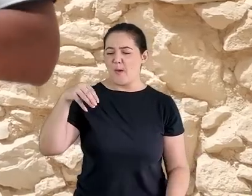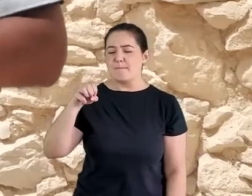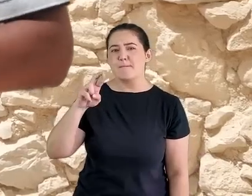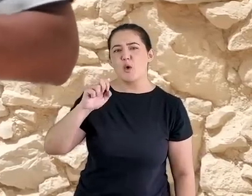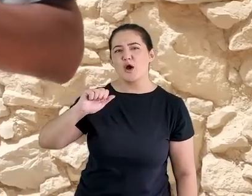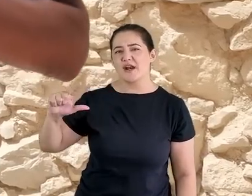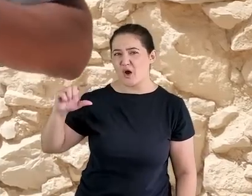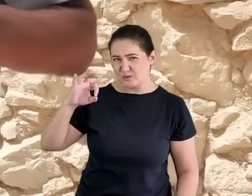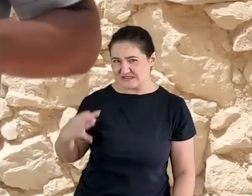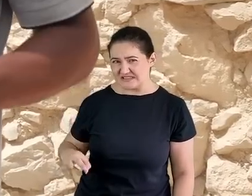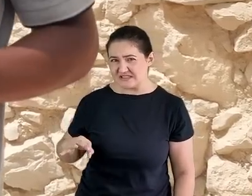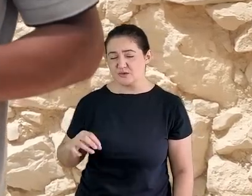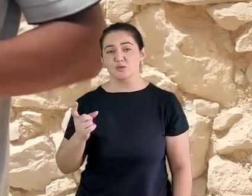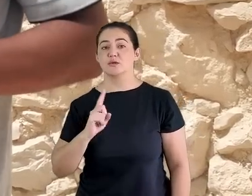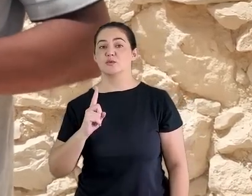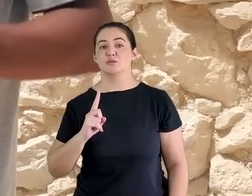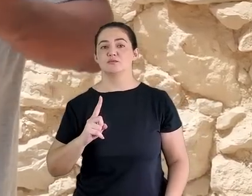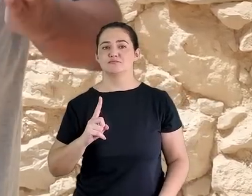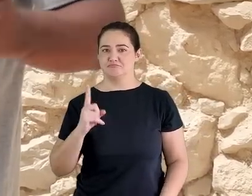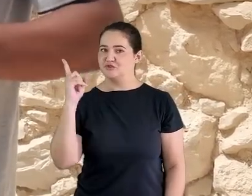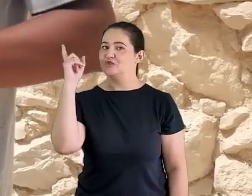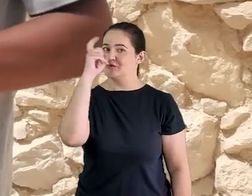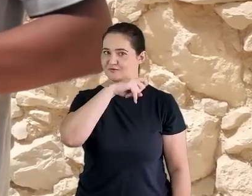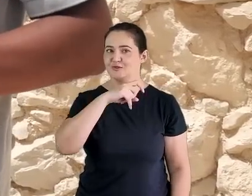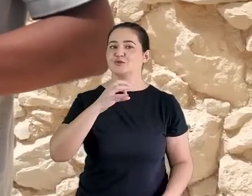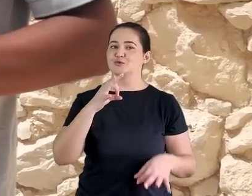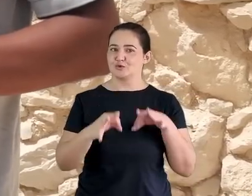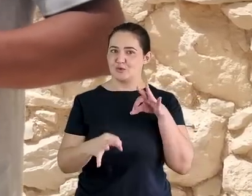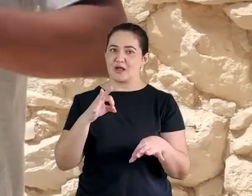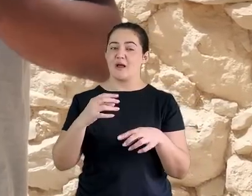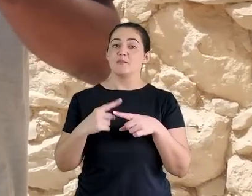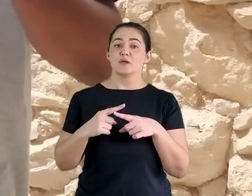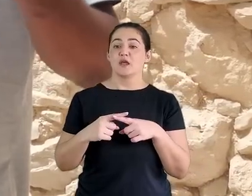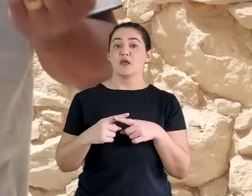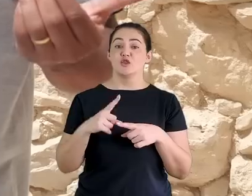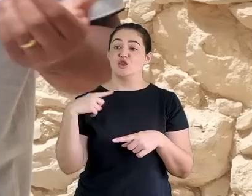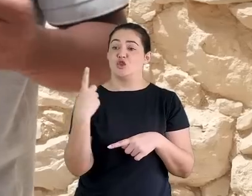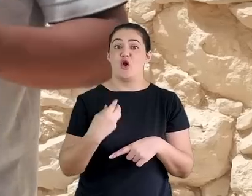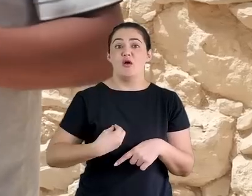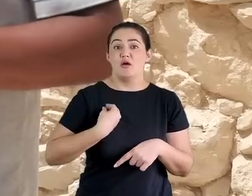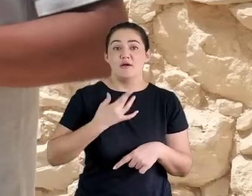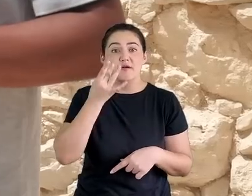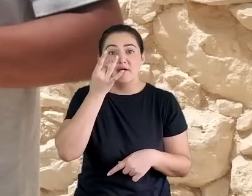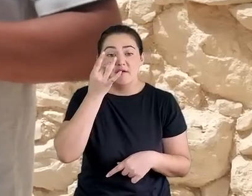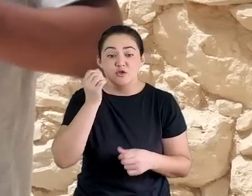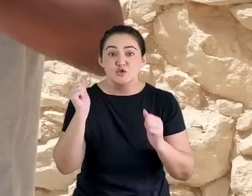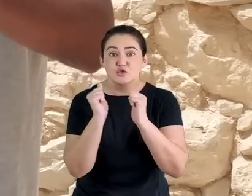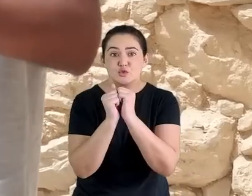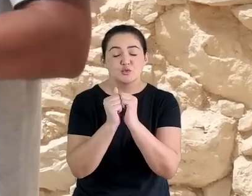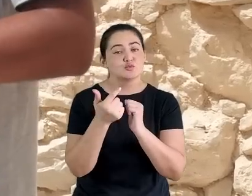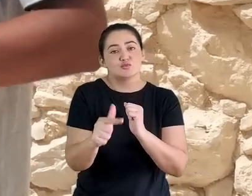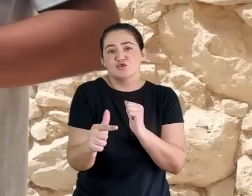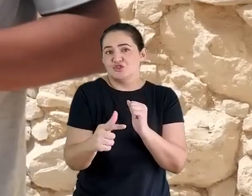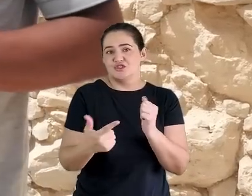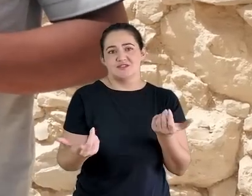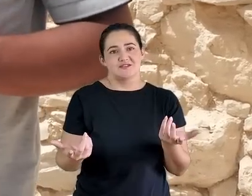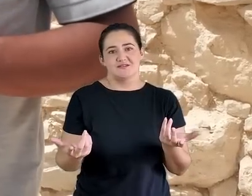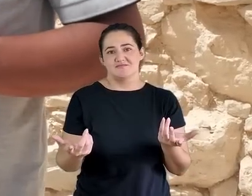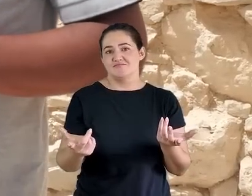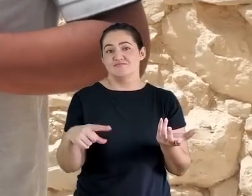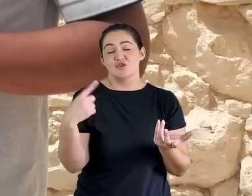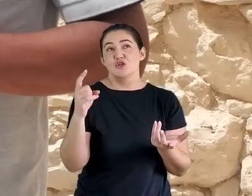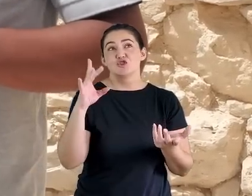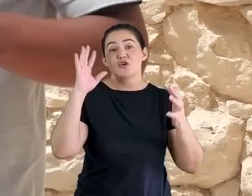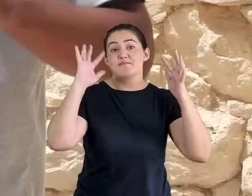mais sensata a ser tomada? É difícil julgarmos, porque nós não estávamos lá naquela noite, nós não estávamos aqui quando tudo